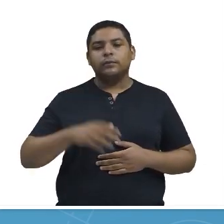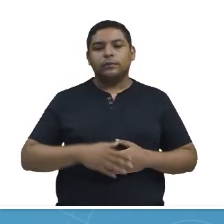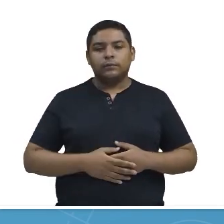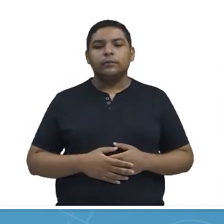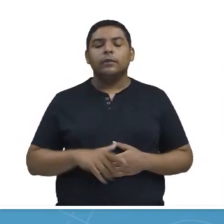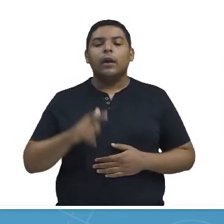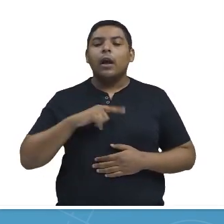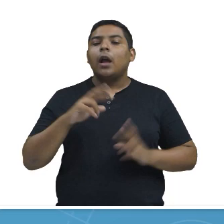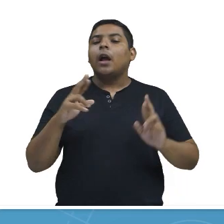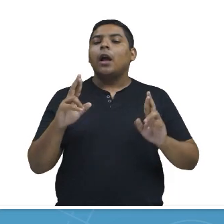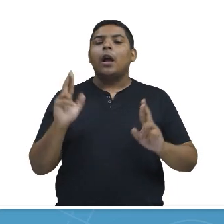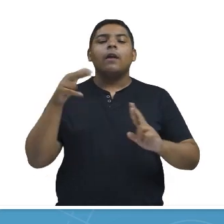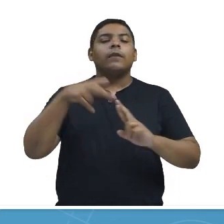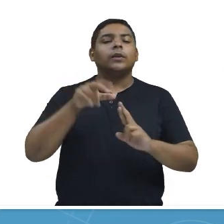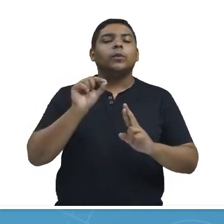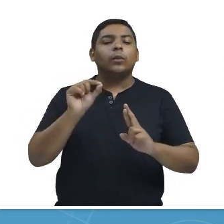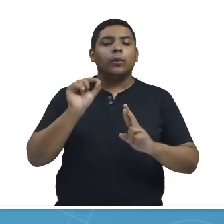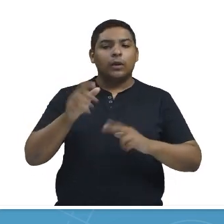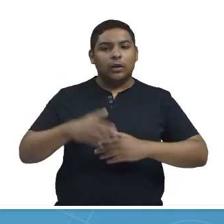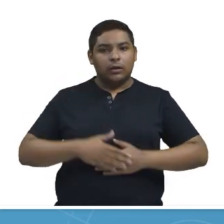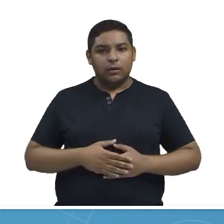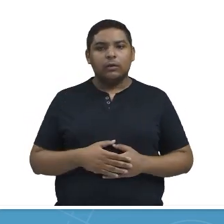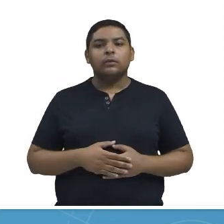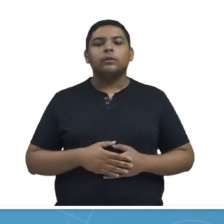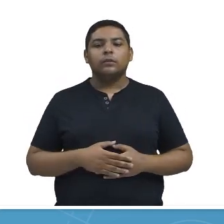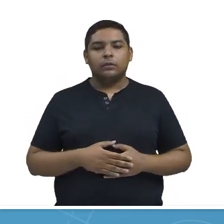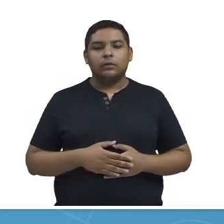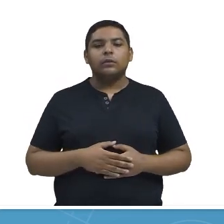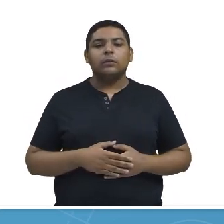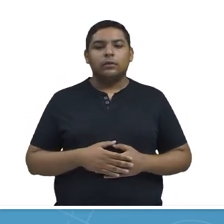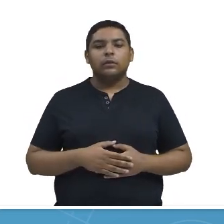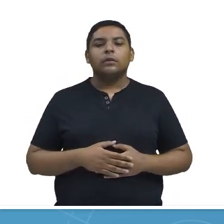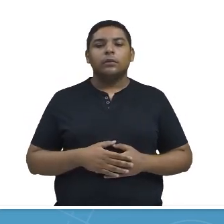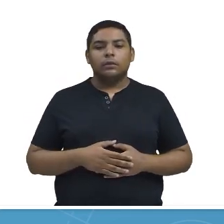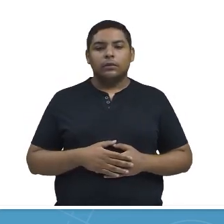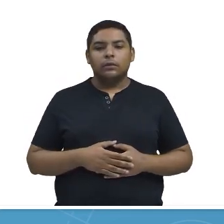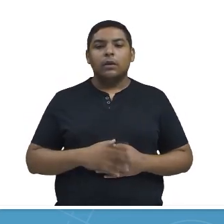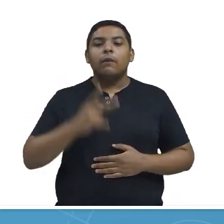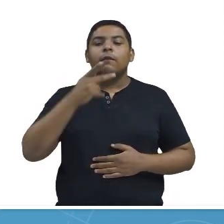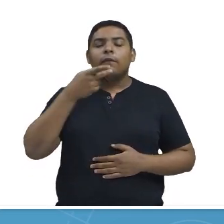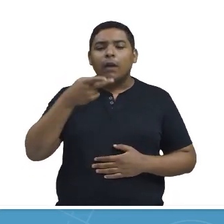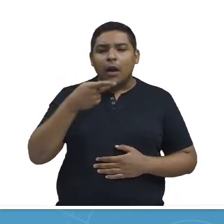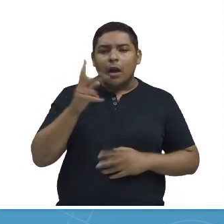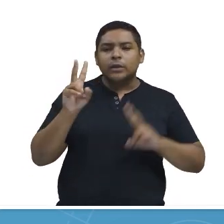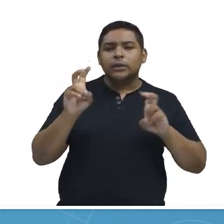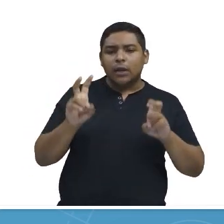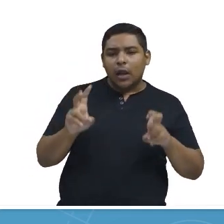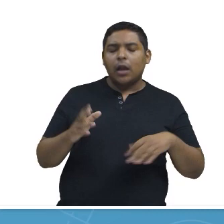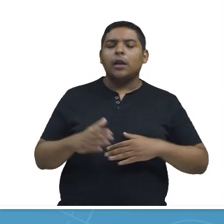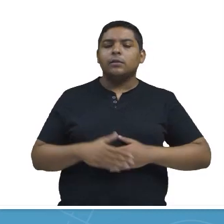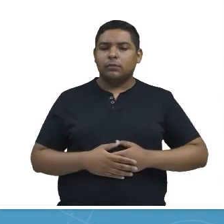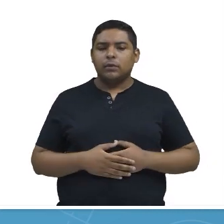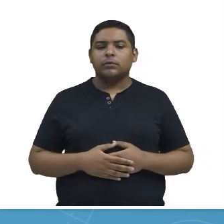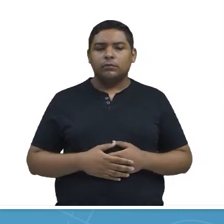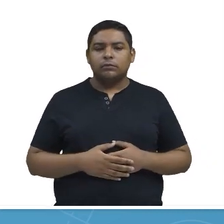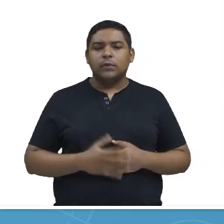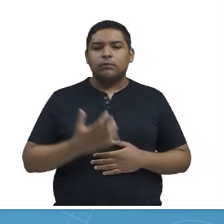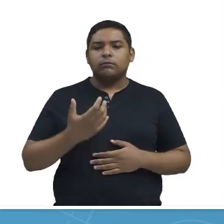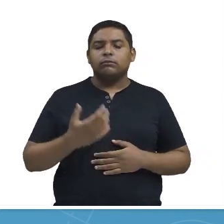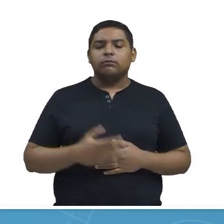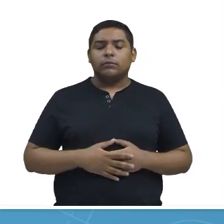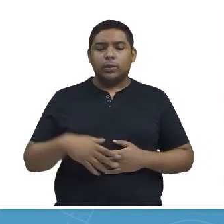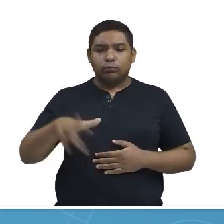é relacionado a algo, que pertence a algo, que fala sobre algo. Então, quando a gente utiliza um